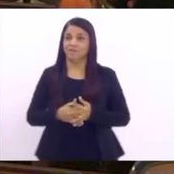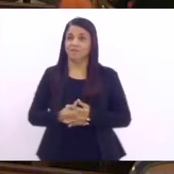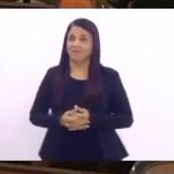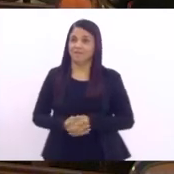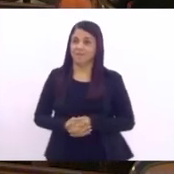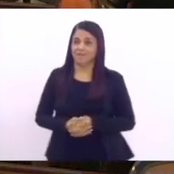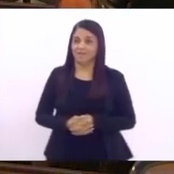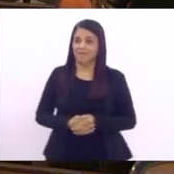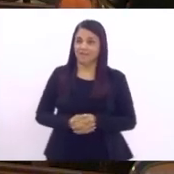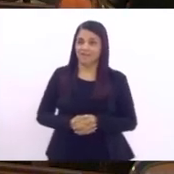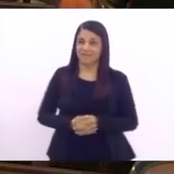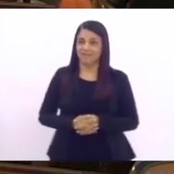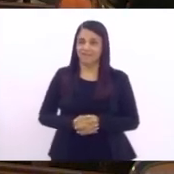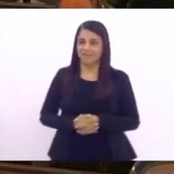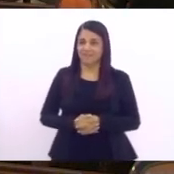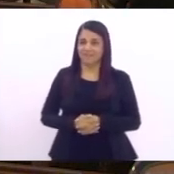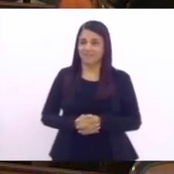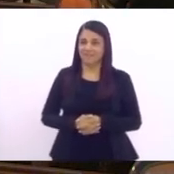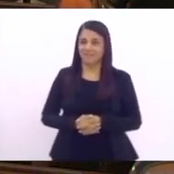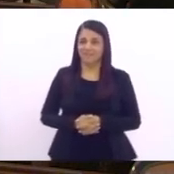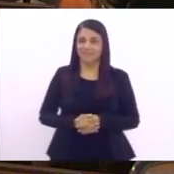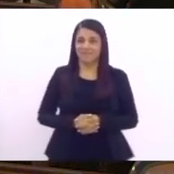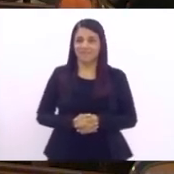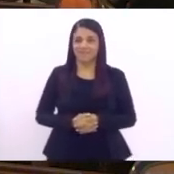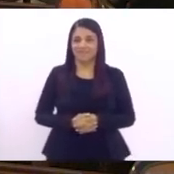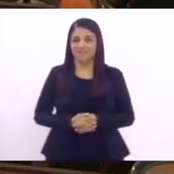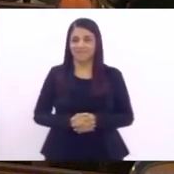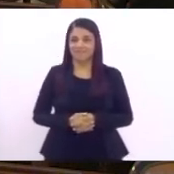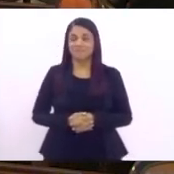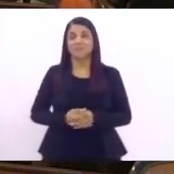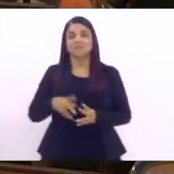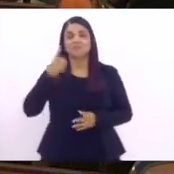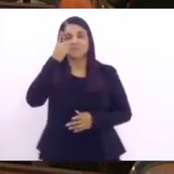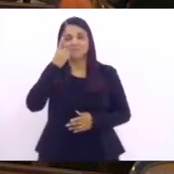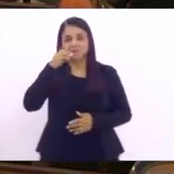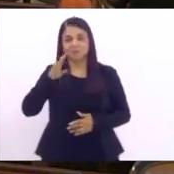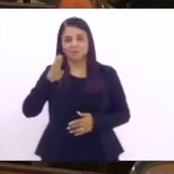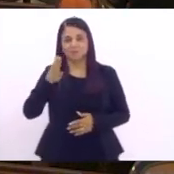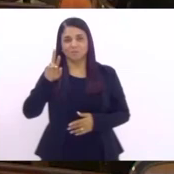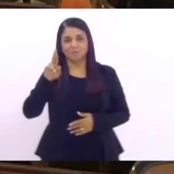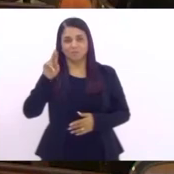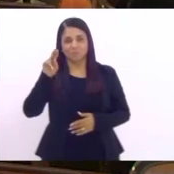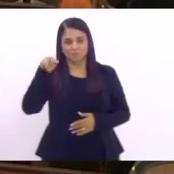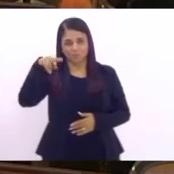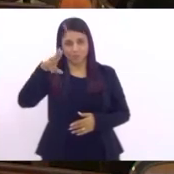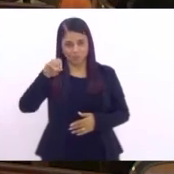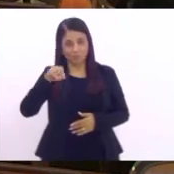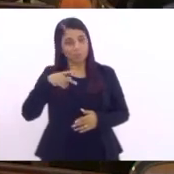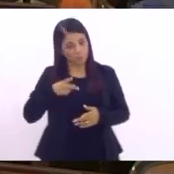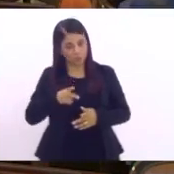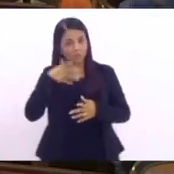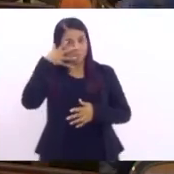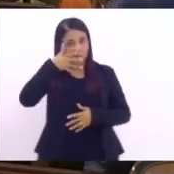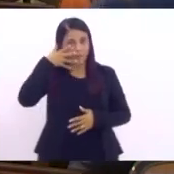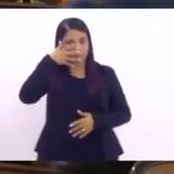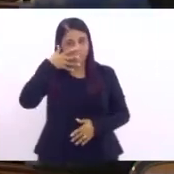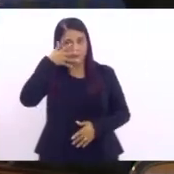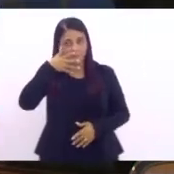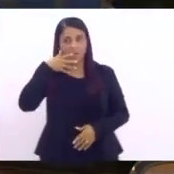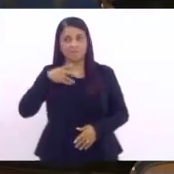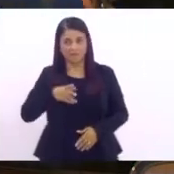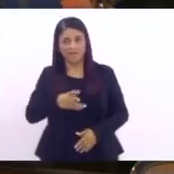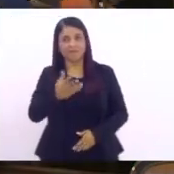Pode, deputado Bruno, pode continuar falando que vai sair na foto, em